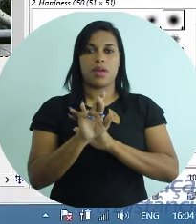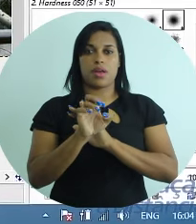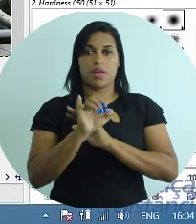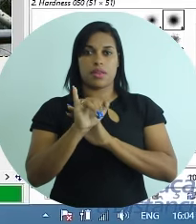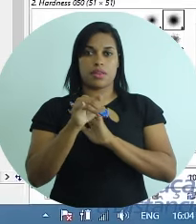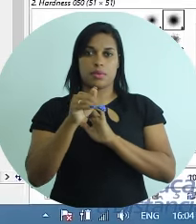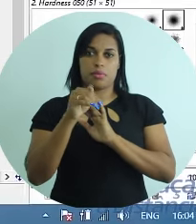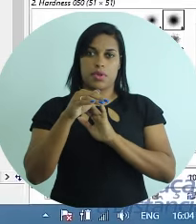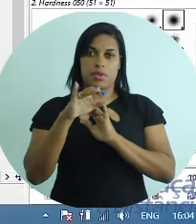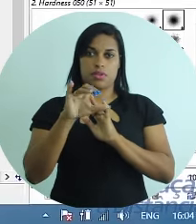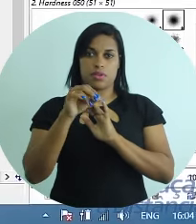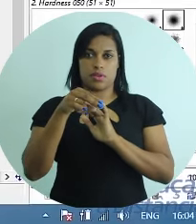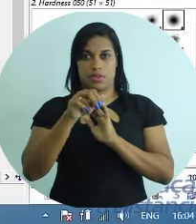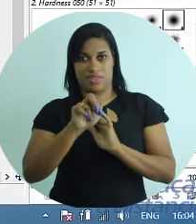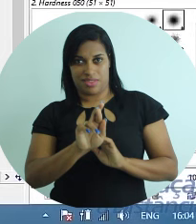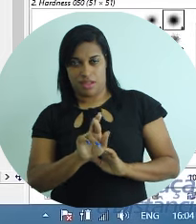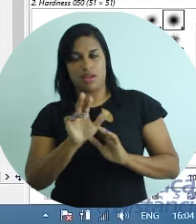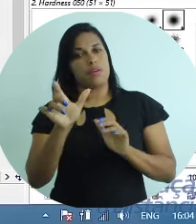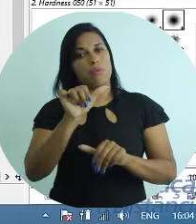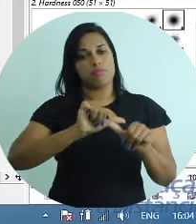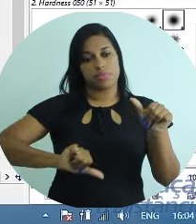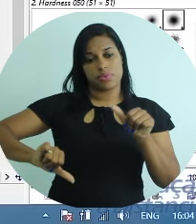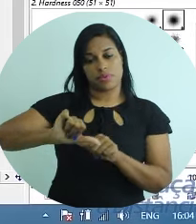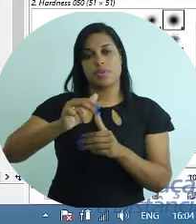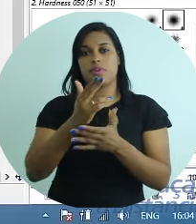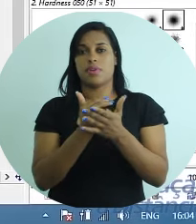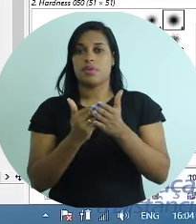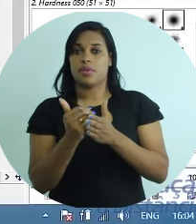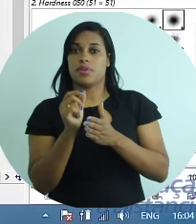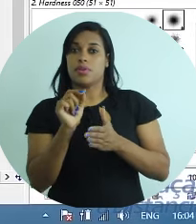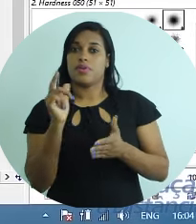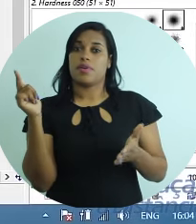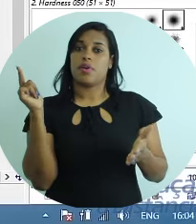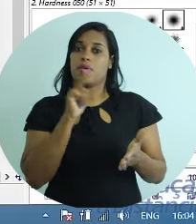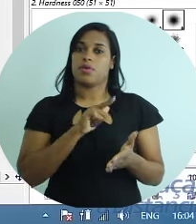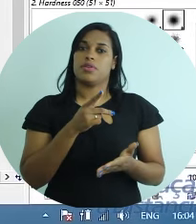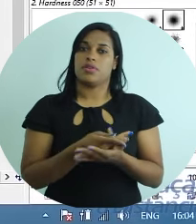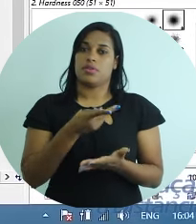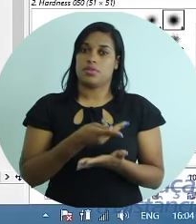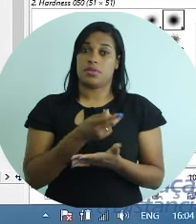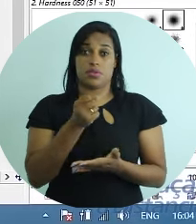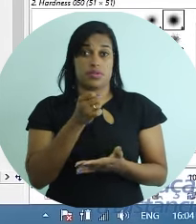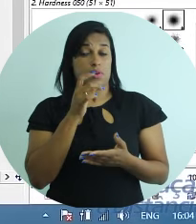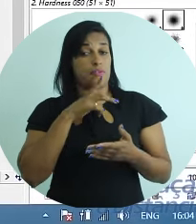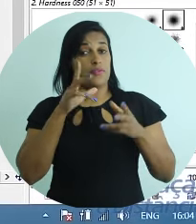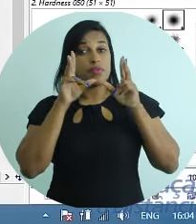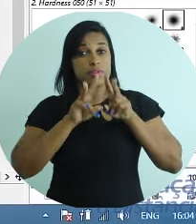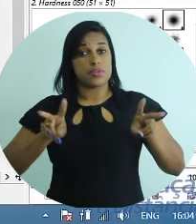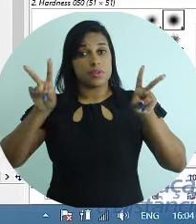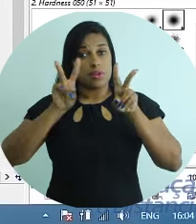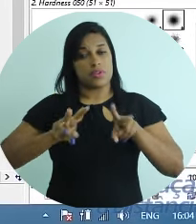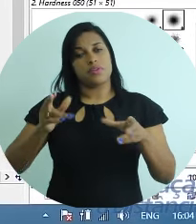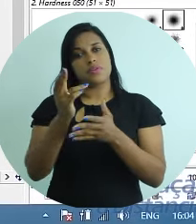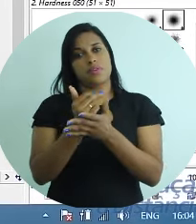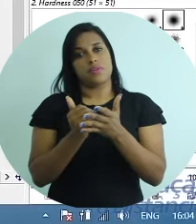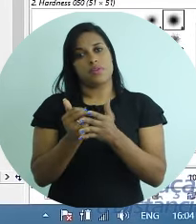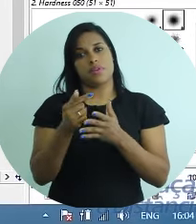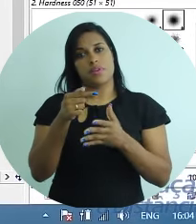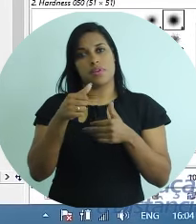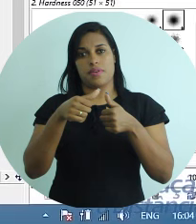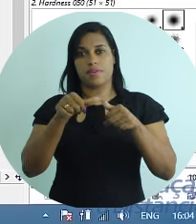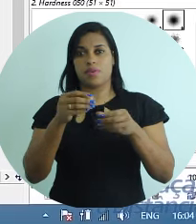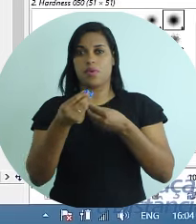eu alterei as proporções da minha imagem. Veja o que aconteceu com ela. Se eu visualizar aqui a imagem, ela ficou